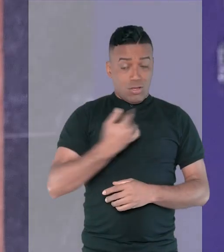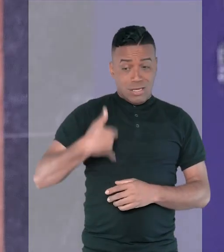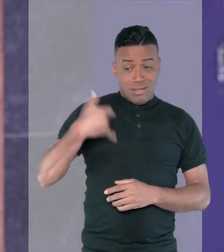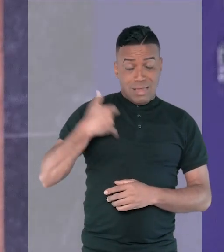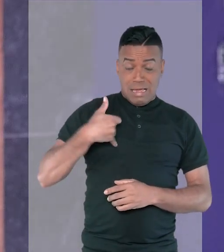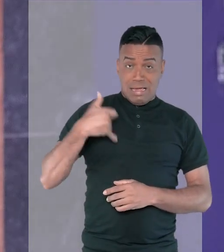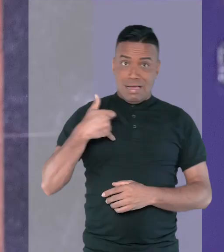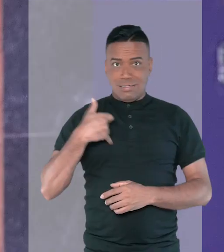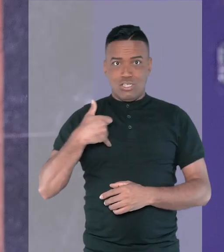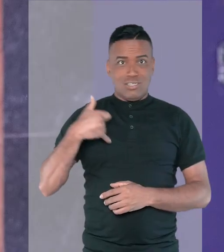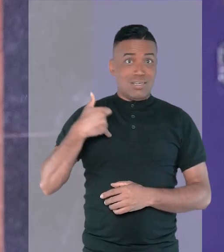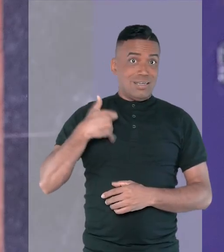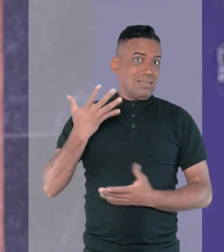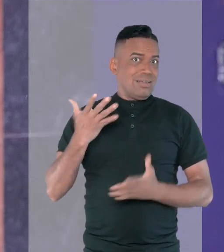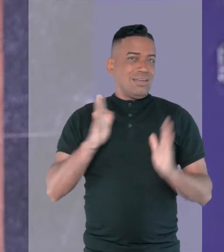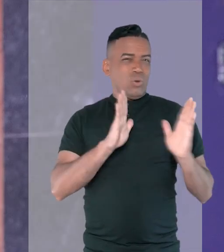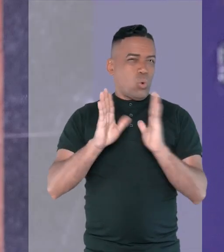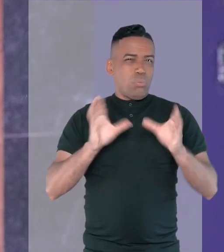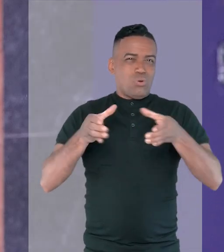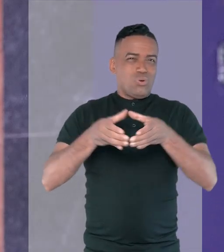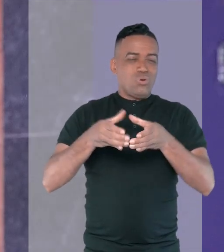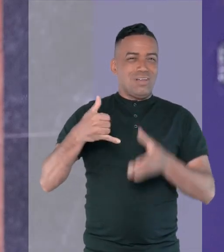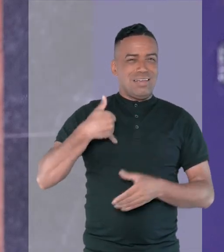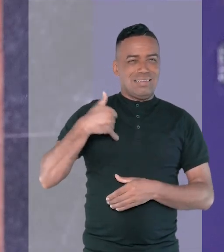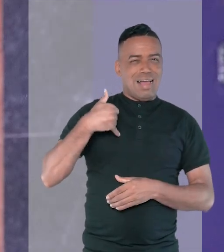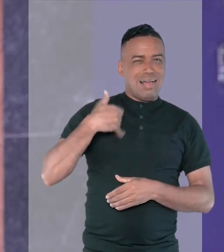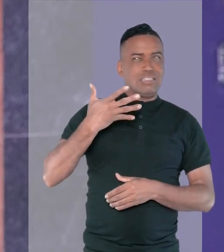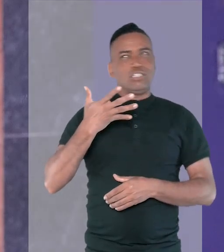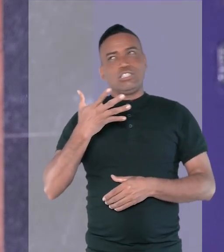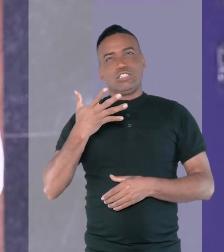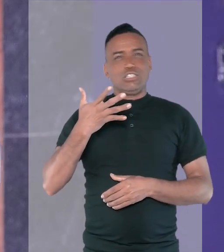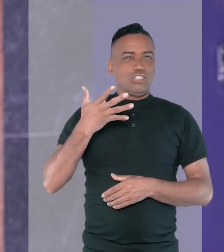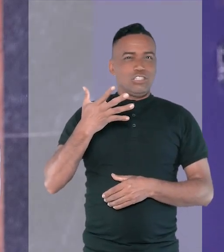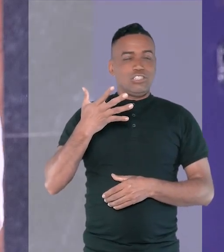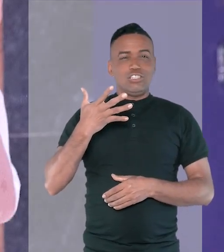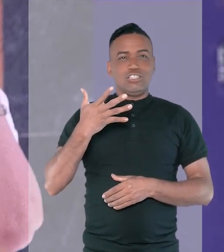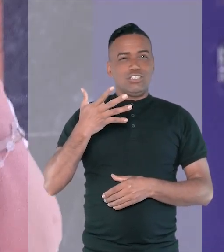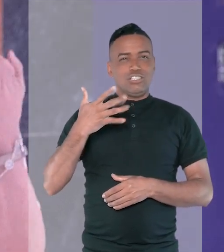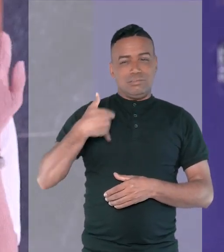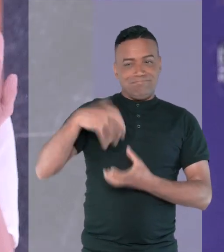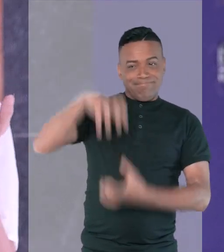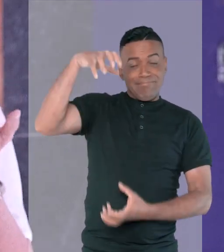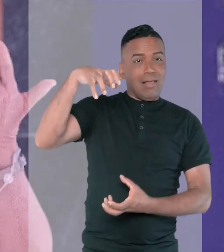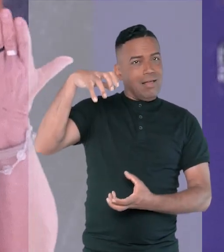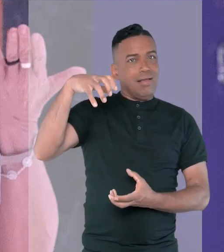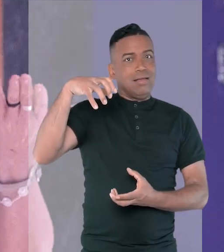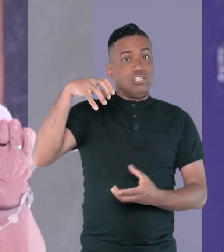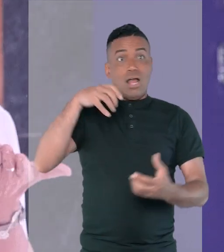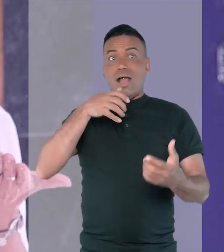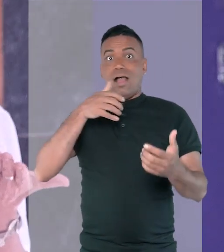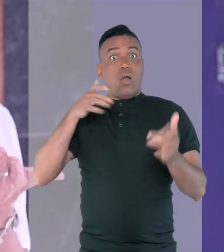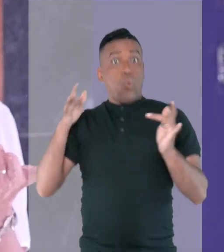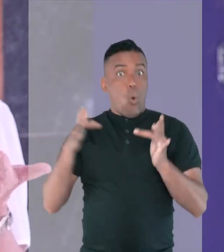nossa idade, vamos dizer, na nossa geração, mais que está confrontando com